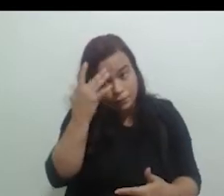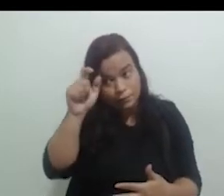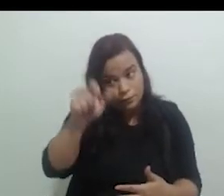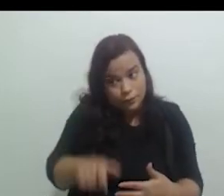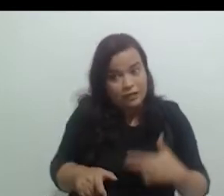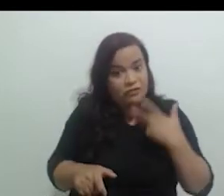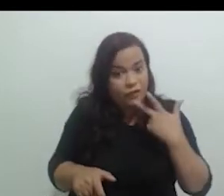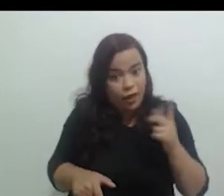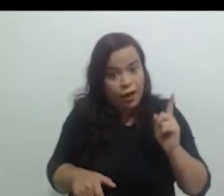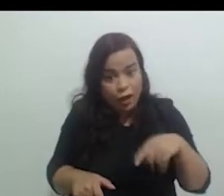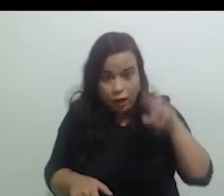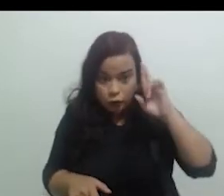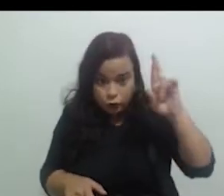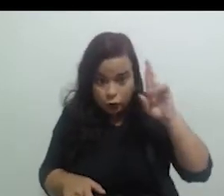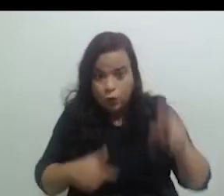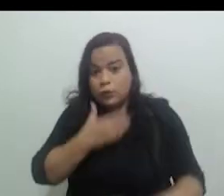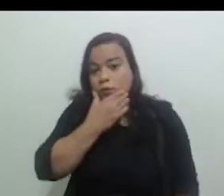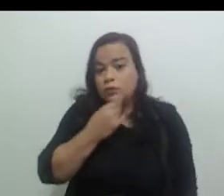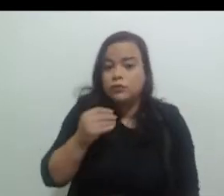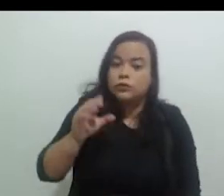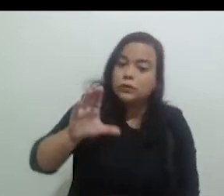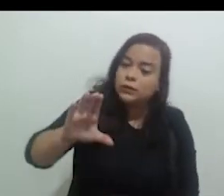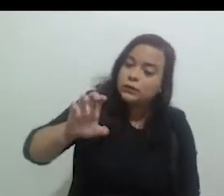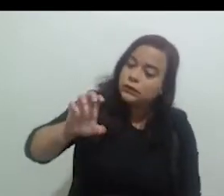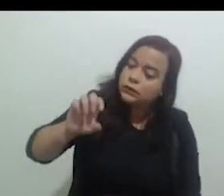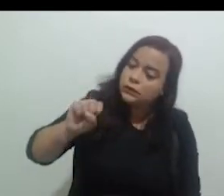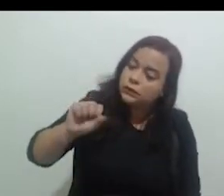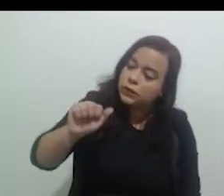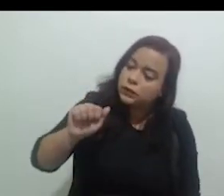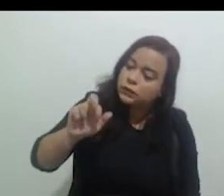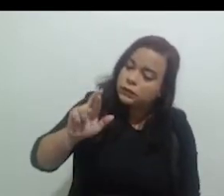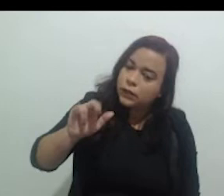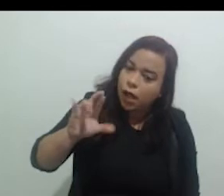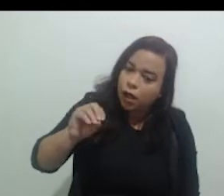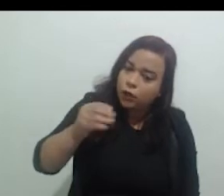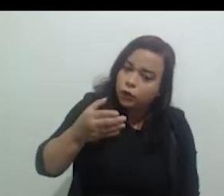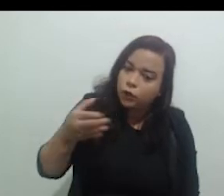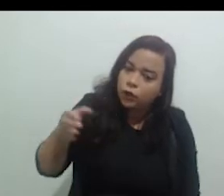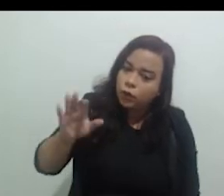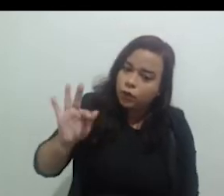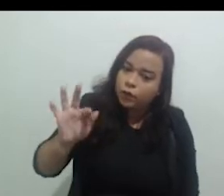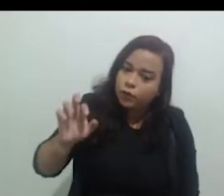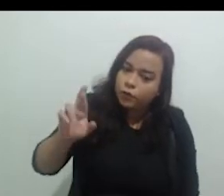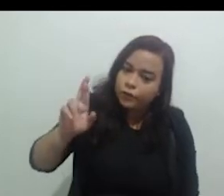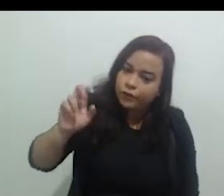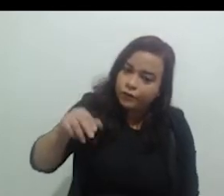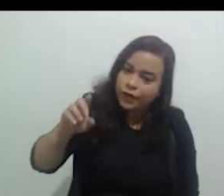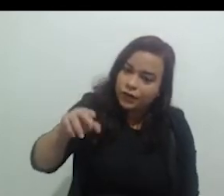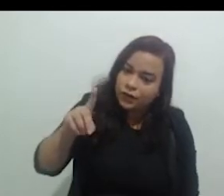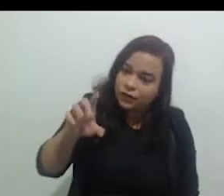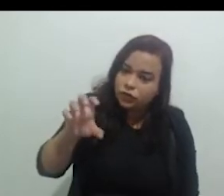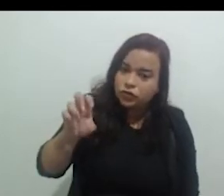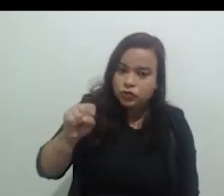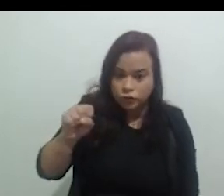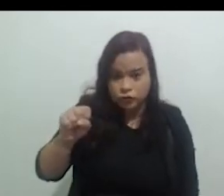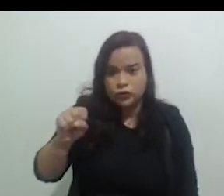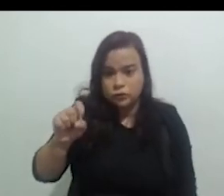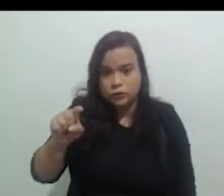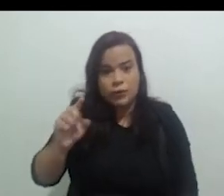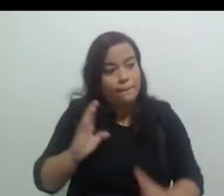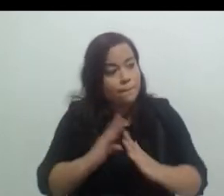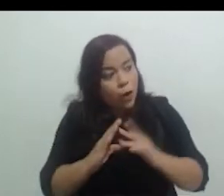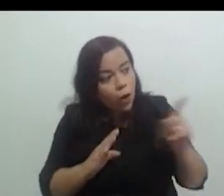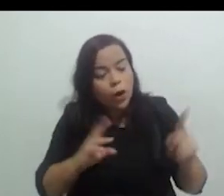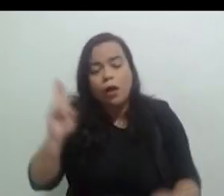Cesário Fernandes, nunca residiu no imóvel. E como se vê dos autos, ainda nas palavras do